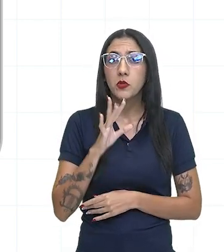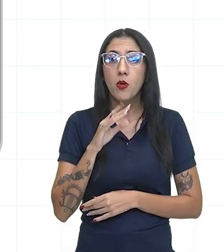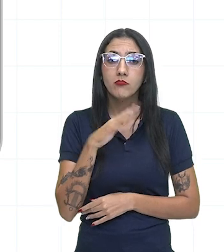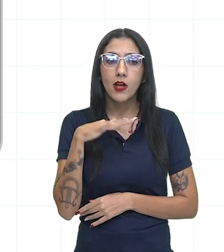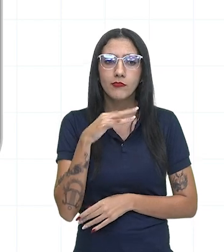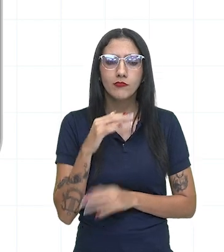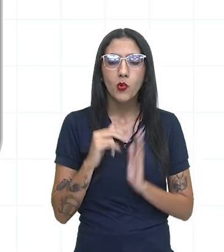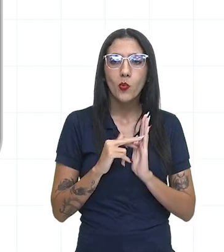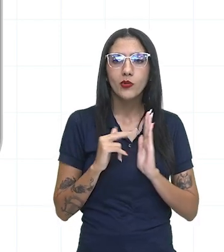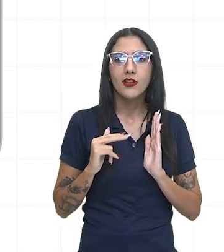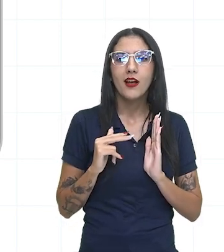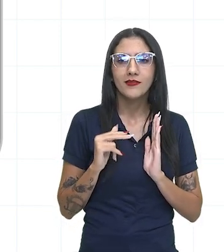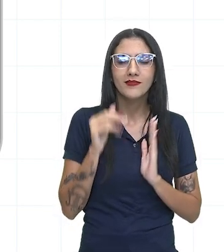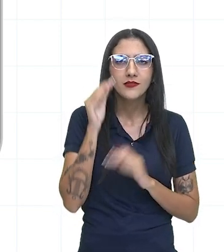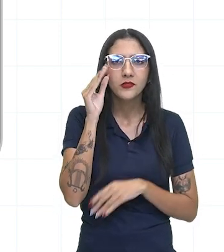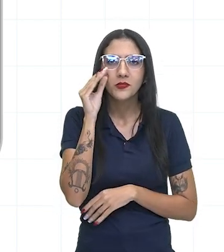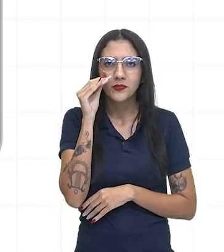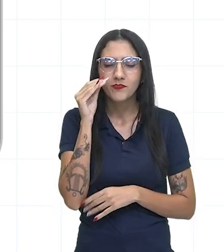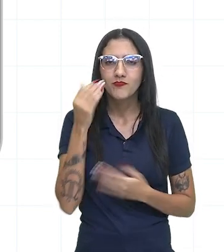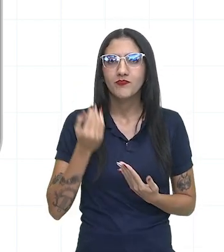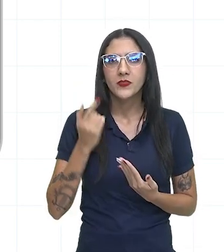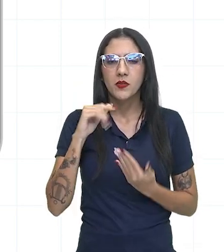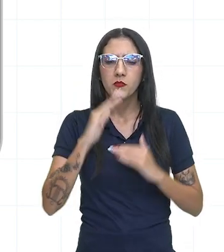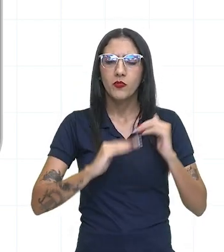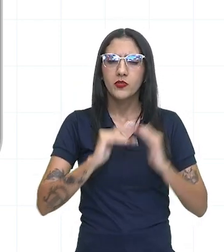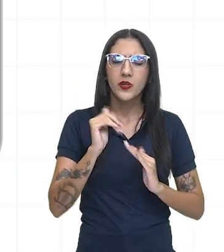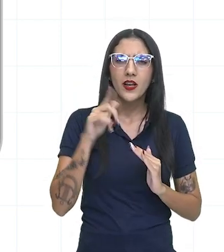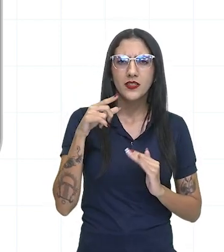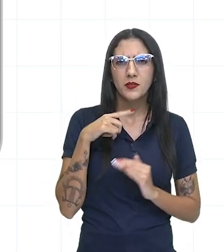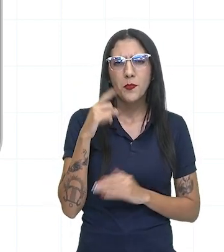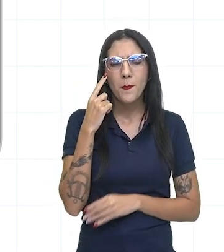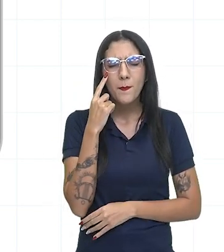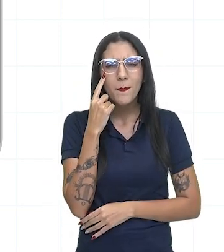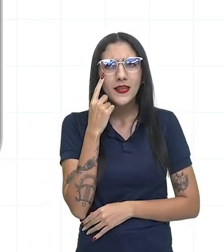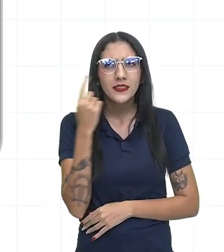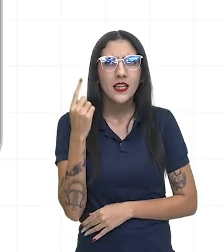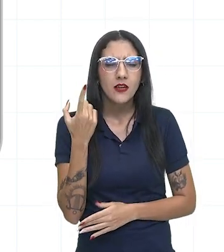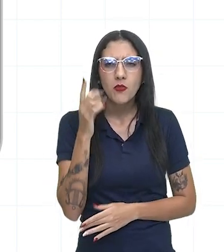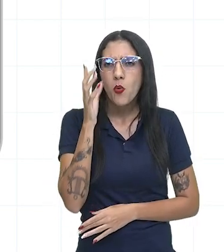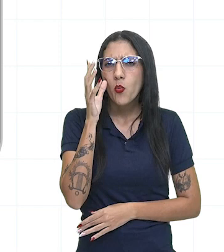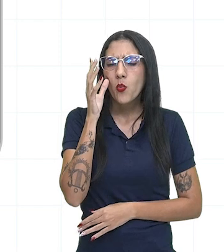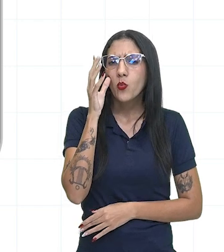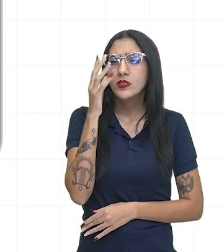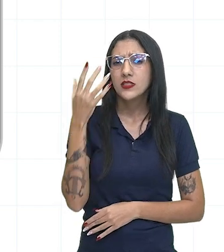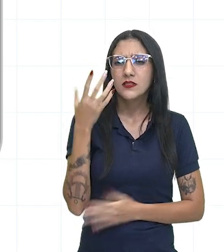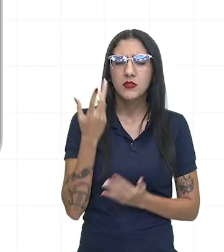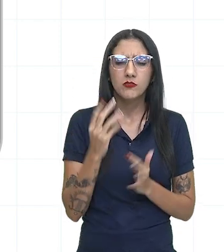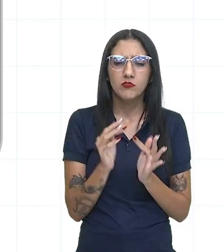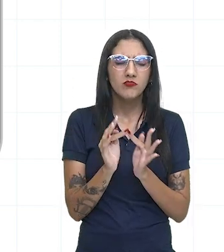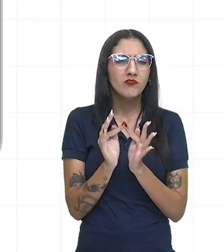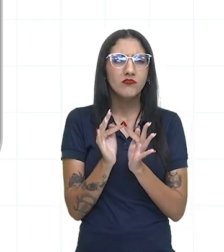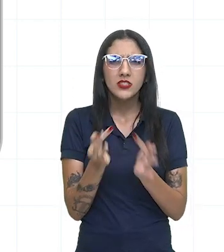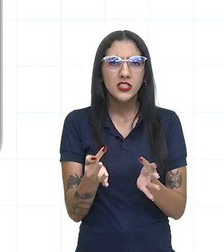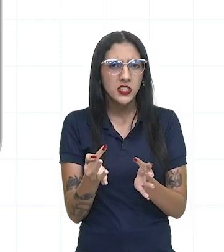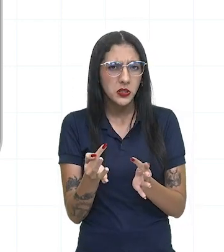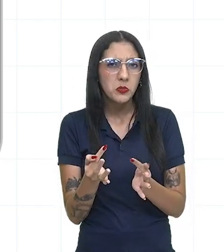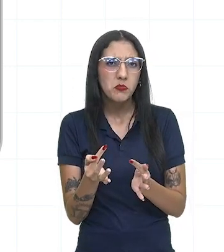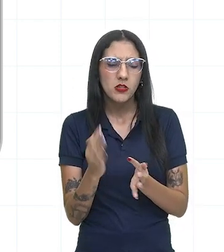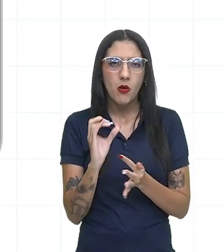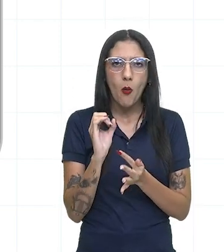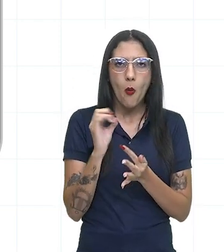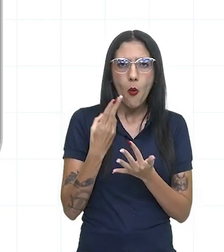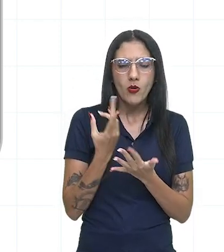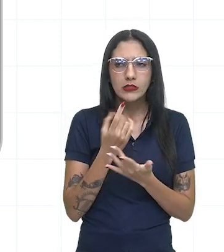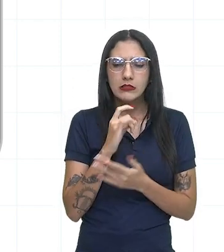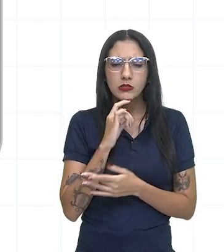curiosidade. Então, cientistas que se perguntaram sobre fenômenos aparentemente simples ou